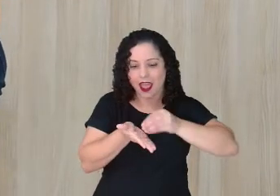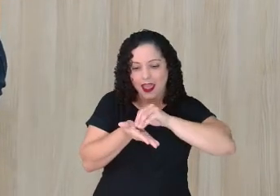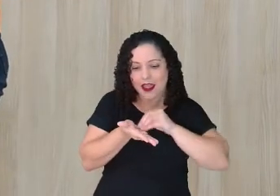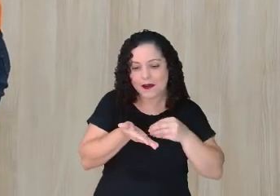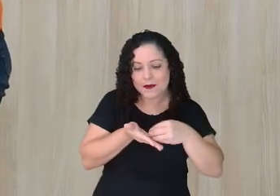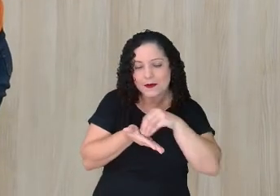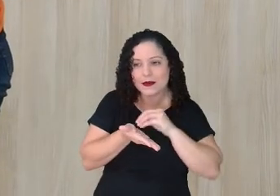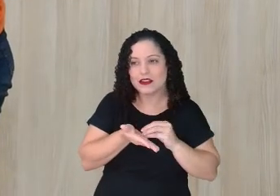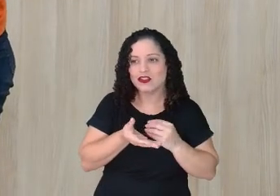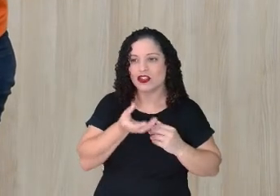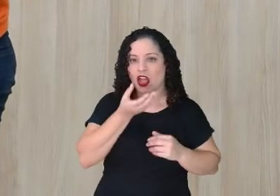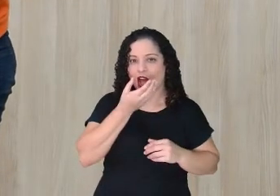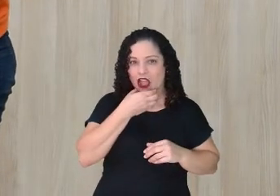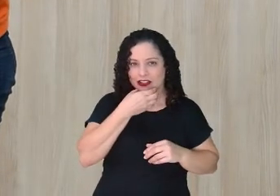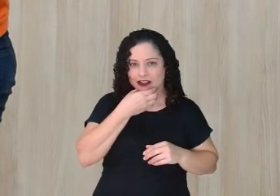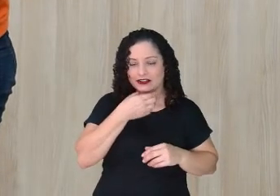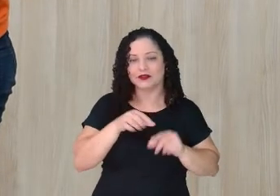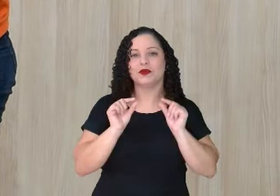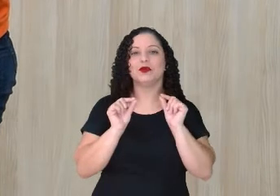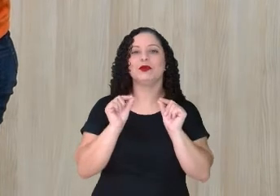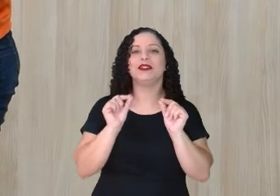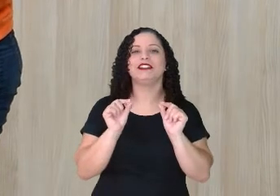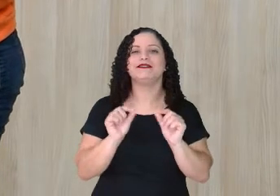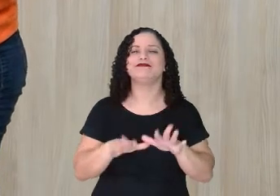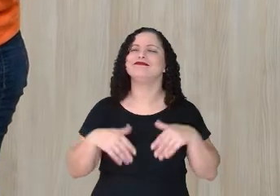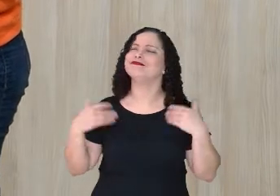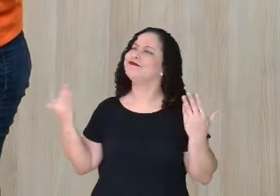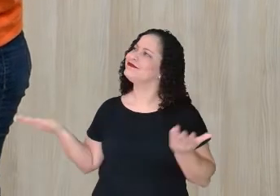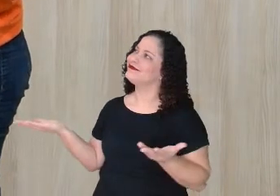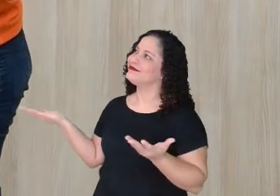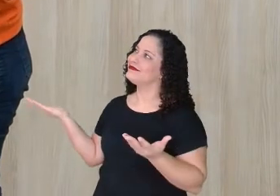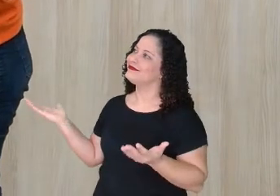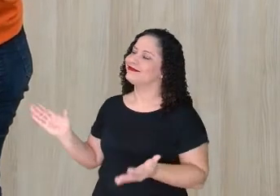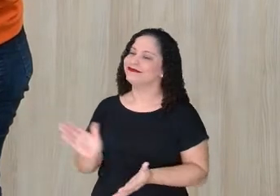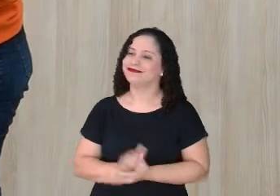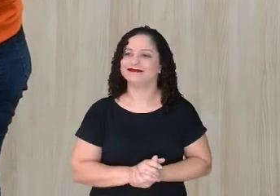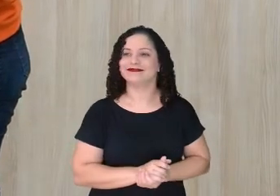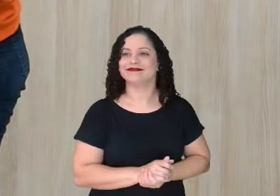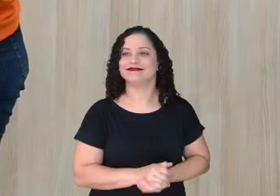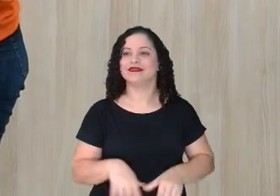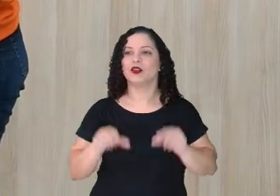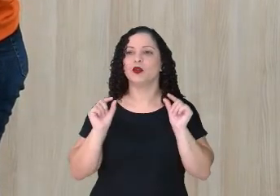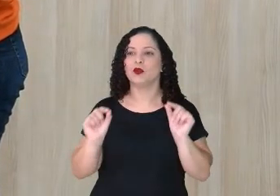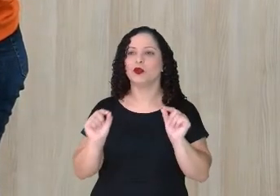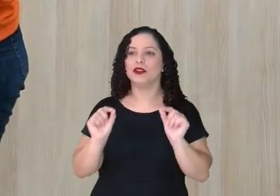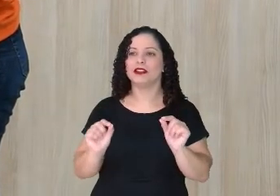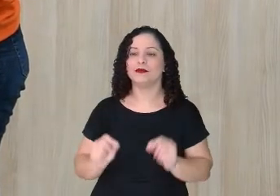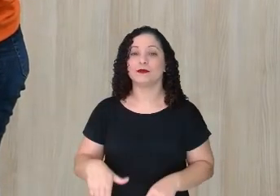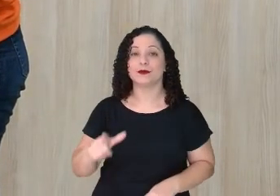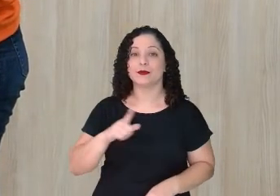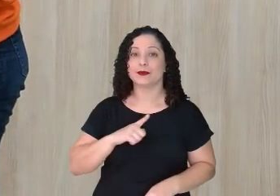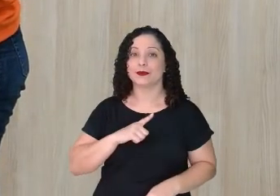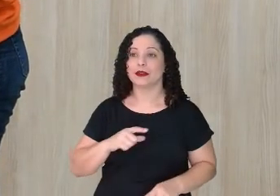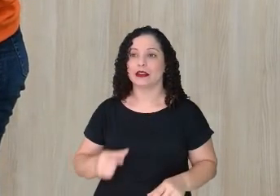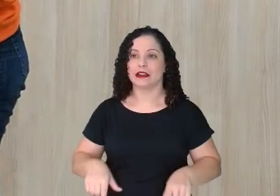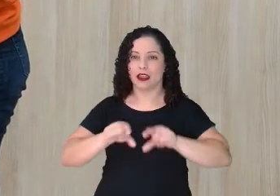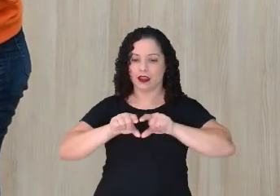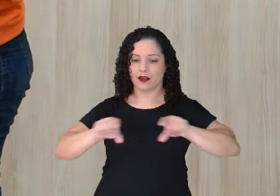dessas frutas? Eita, será que eu já estou dando a pista? Médico,